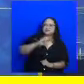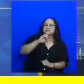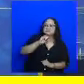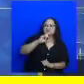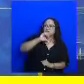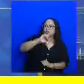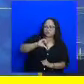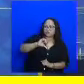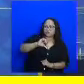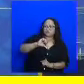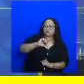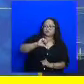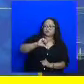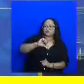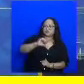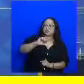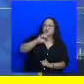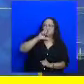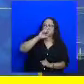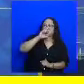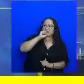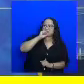09, bola laranja.